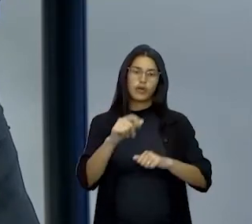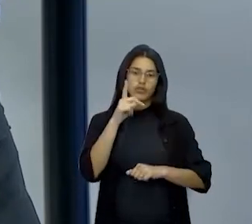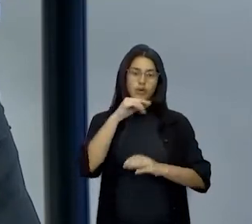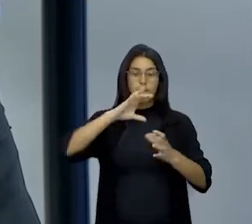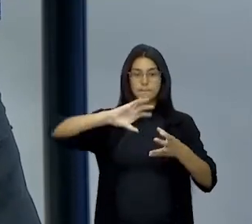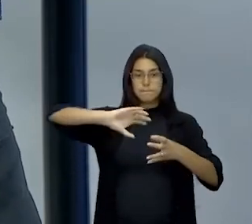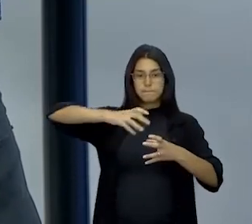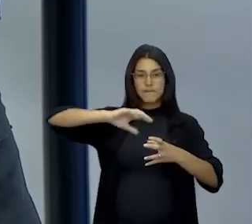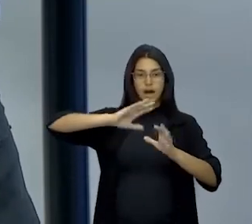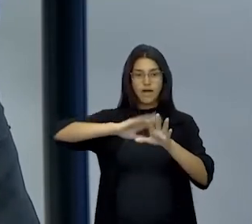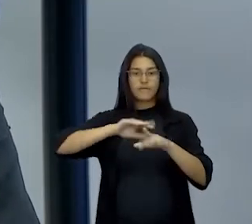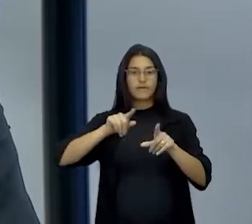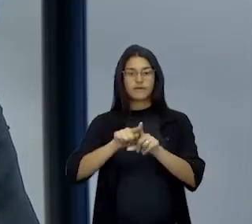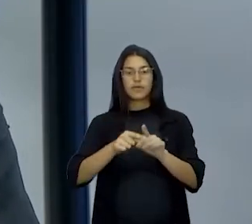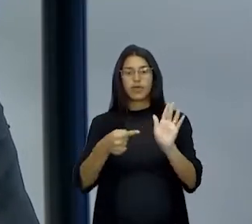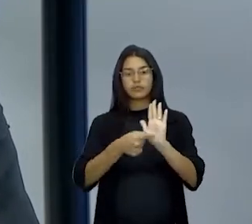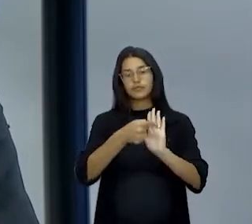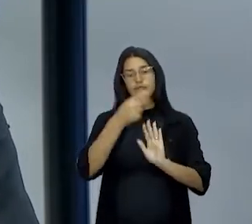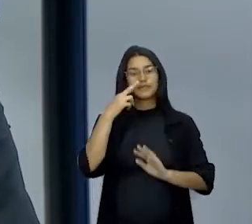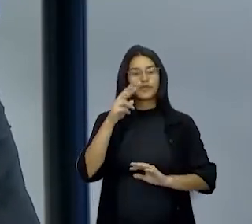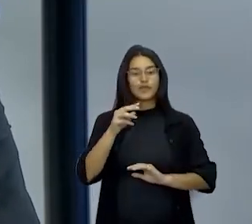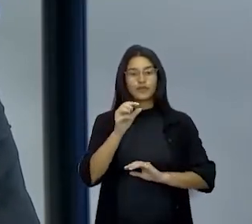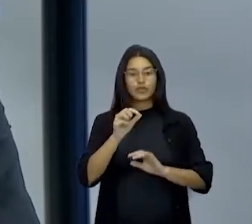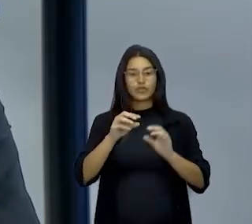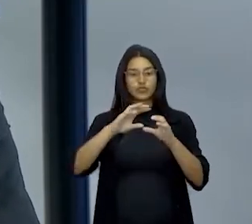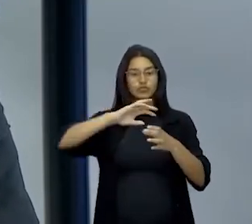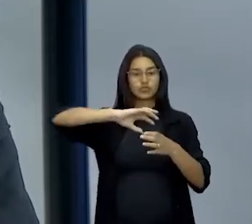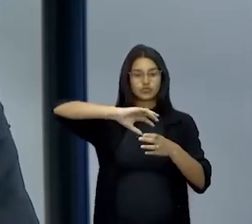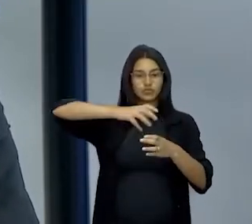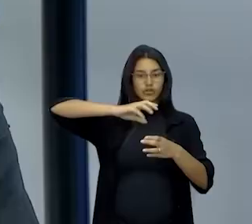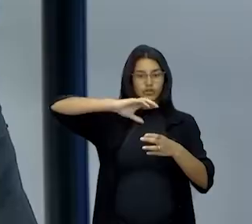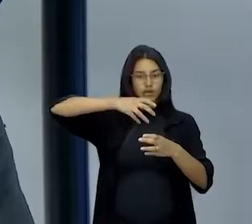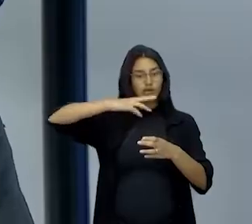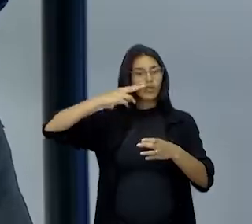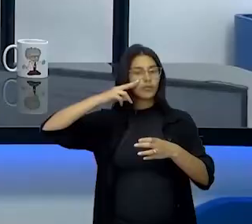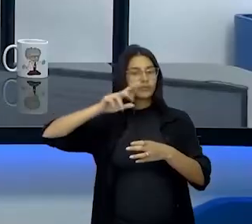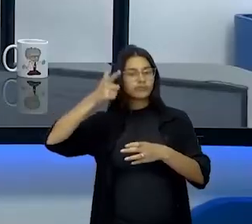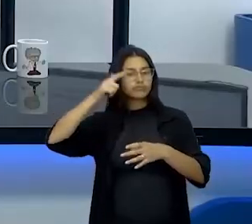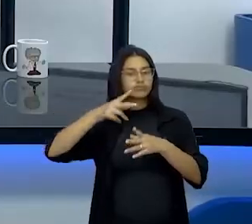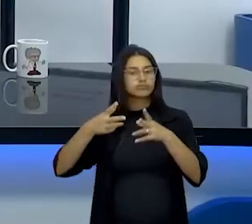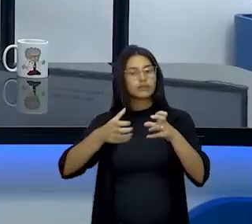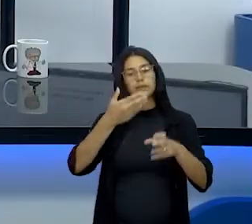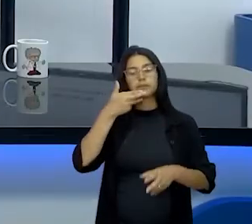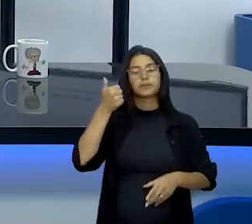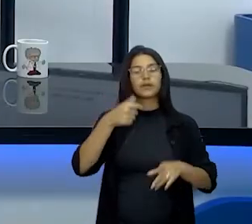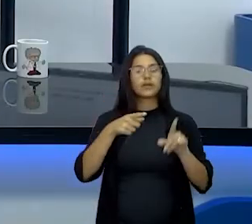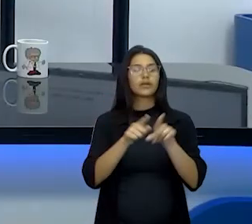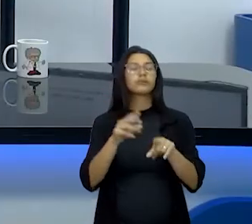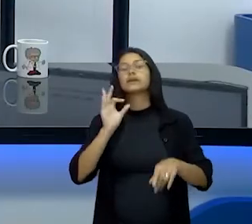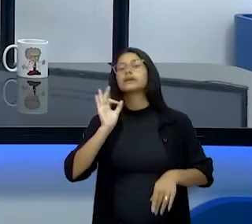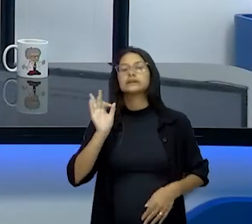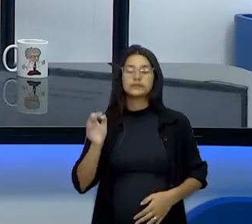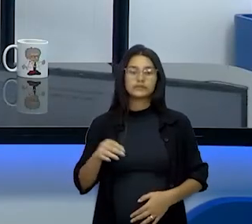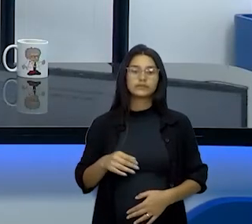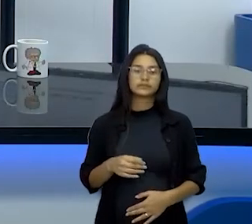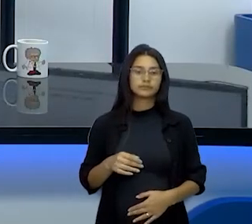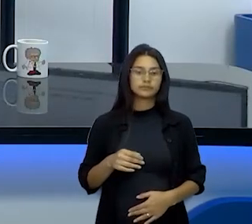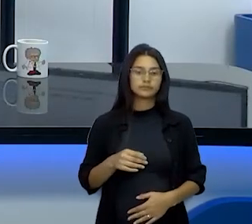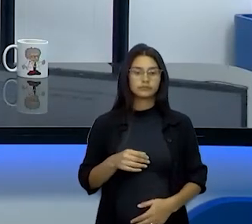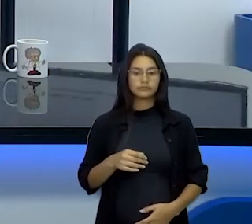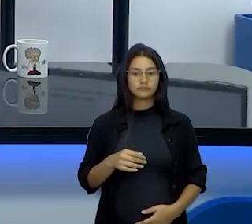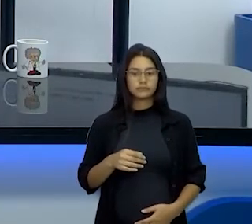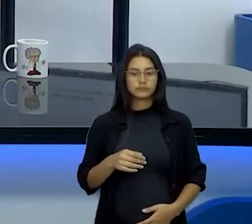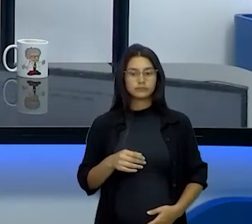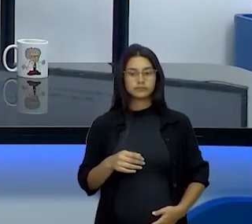fecha. E faz os furinhos pra você ver. Quando você for tirar, quando você vai tirar aqui, a água começa a sair Exato. com a determinada pressão.